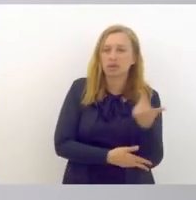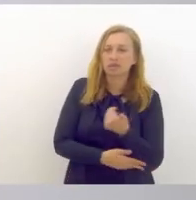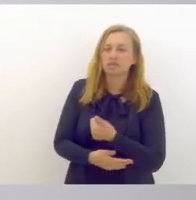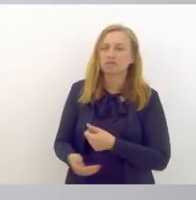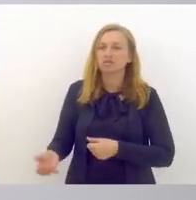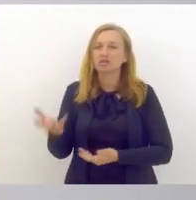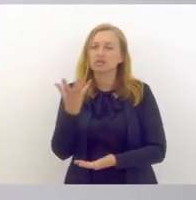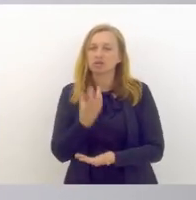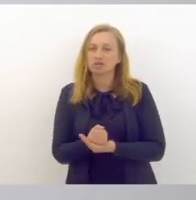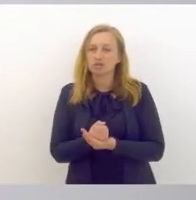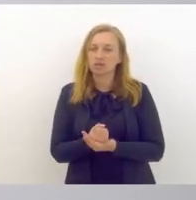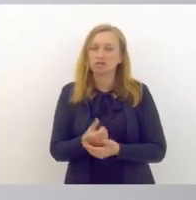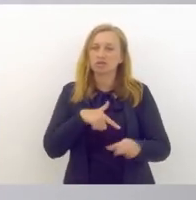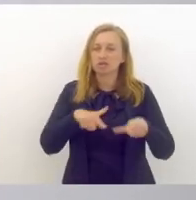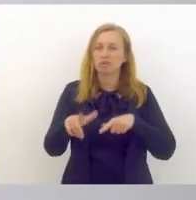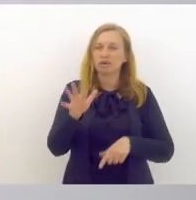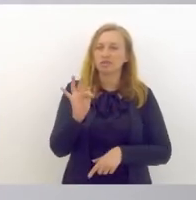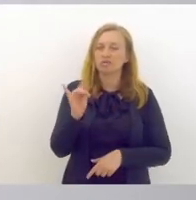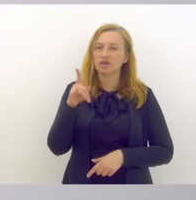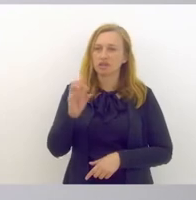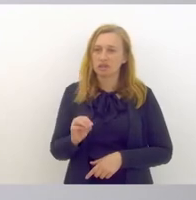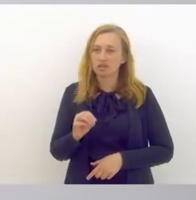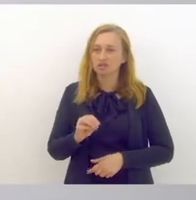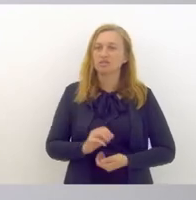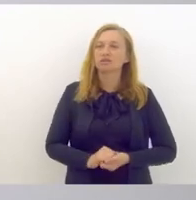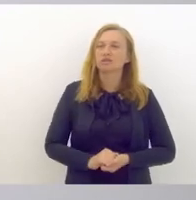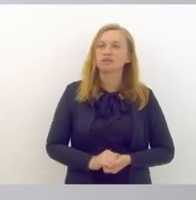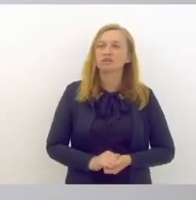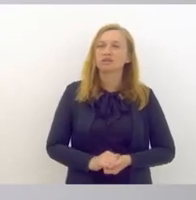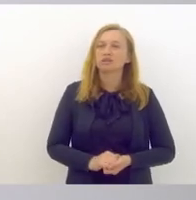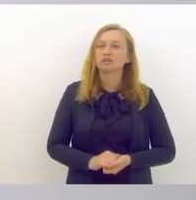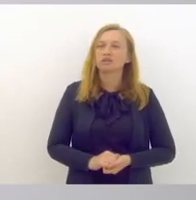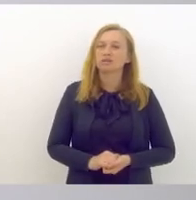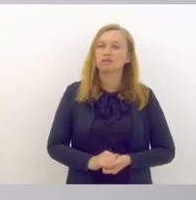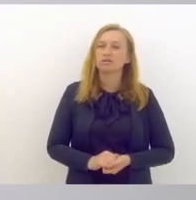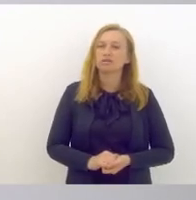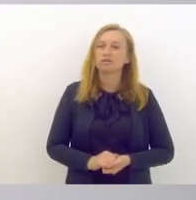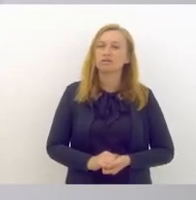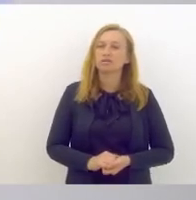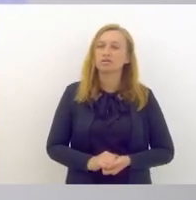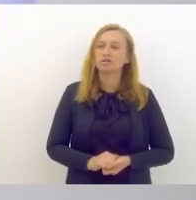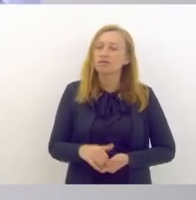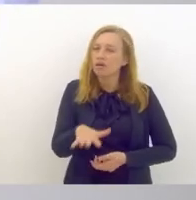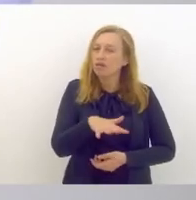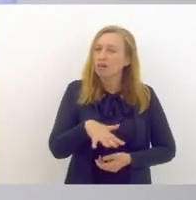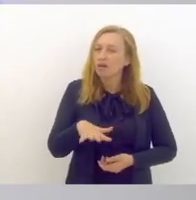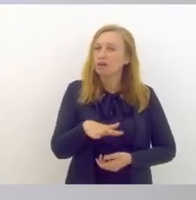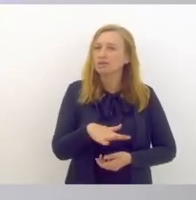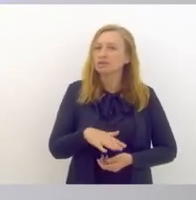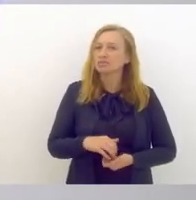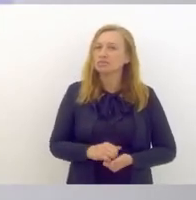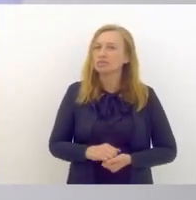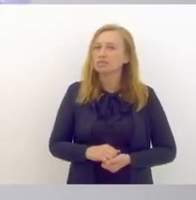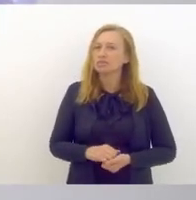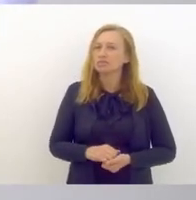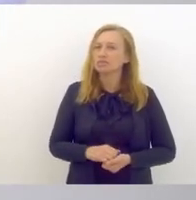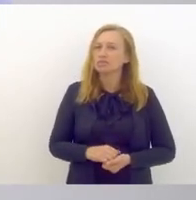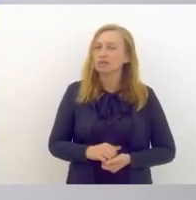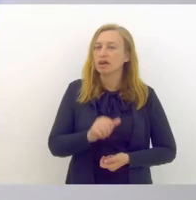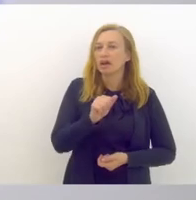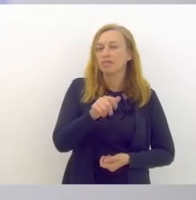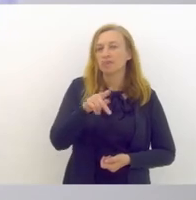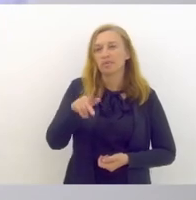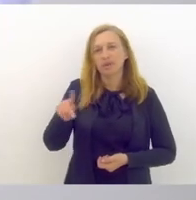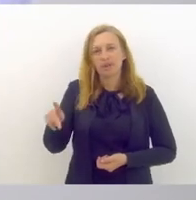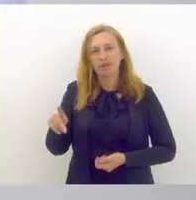registrado o trabalho do Fernando, né, que não está mais hoje no INEA. Mas as áreas que que saíram de APP, elas